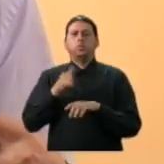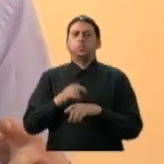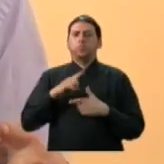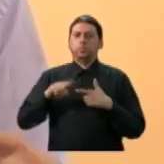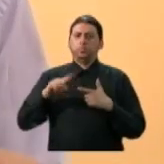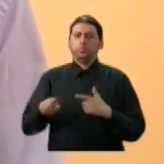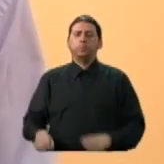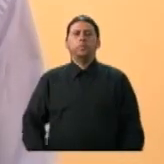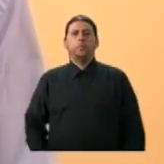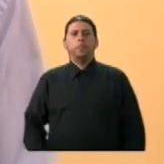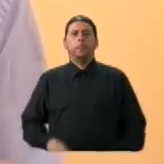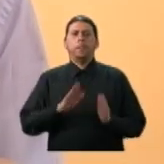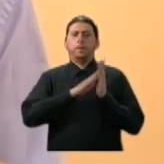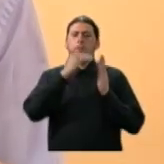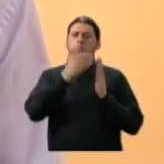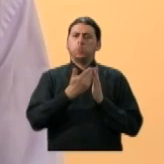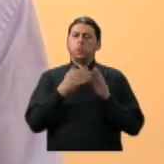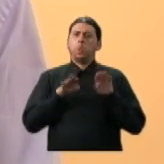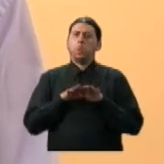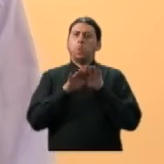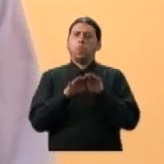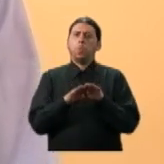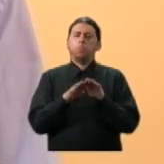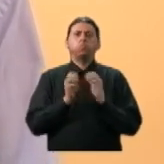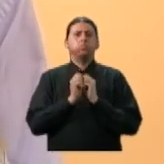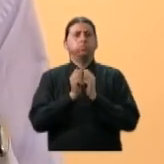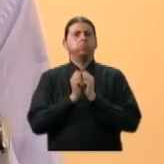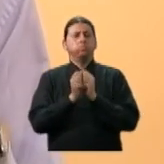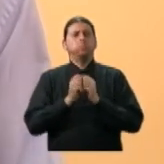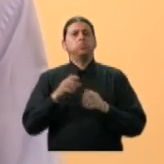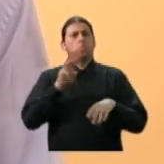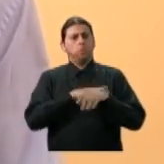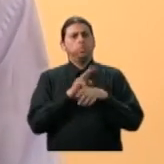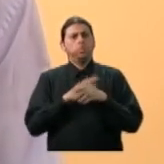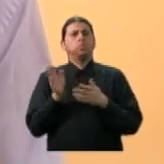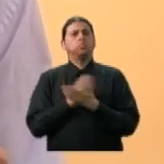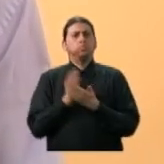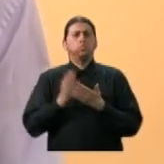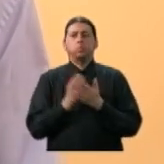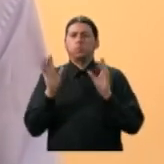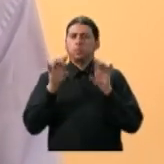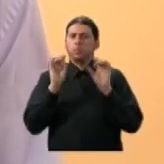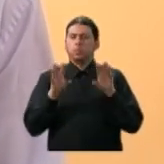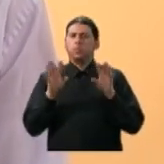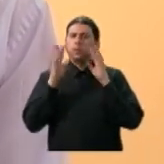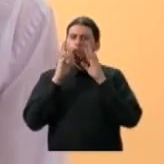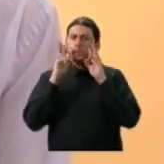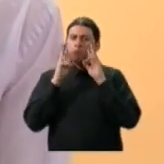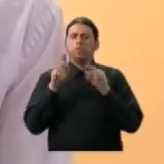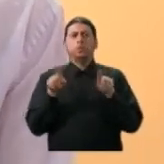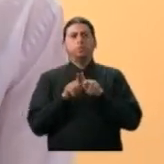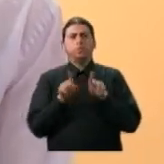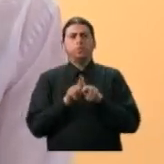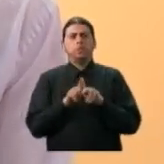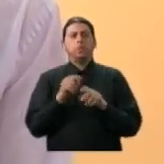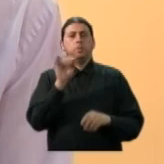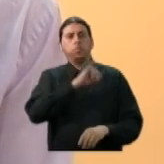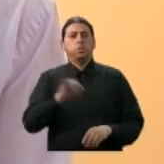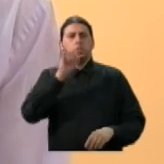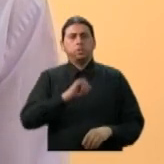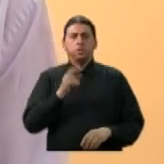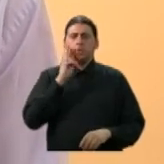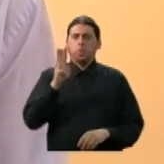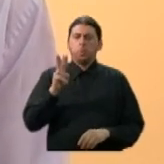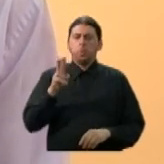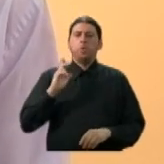Esse calendário que nos acompanha, tem momentos específicos que a gente deve ficar atento, que a gente deve dizer, olha, esse é um ponto importante, eu